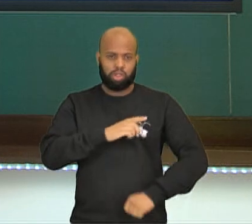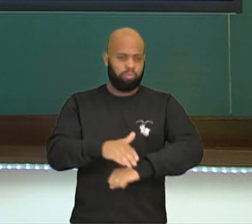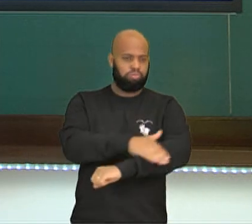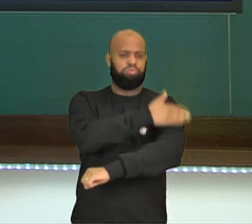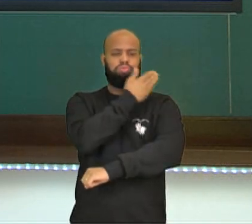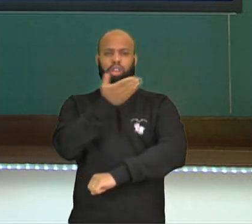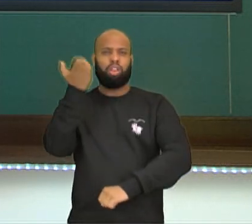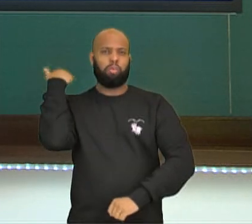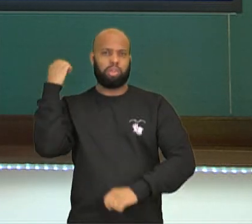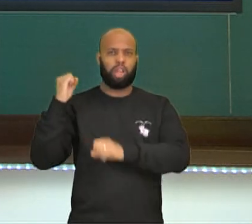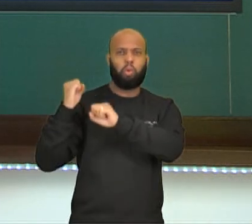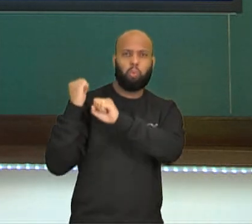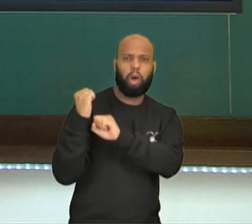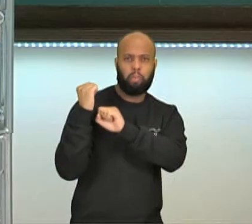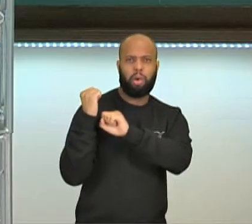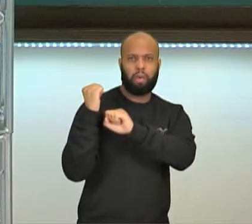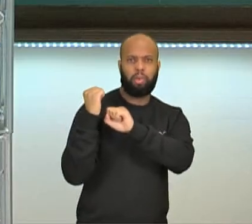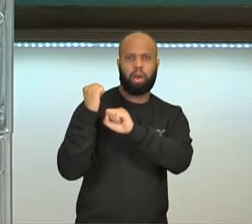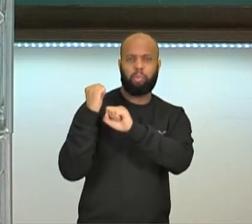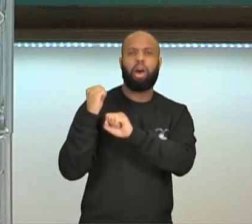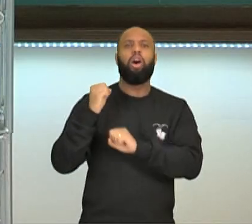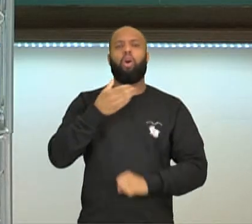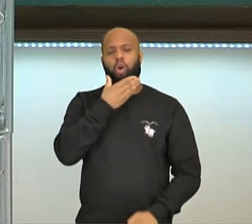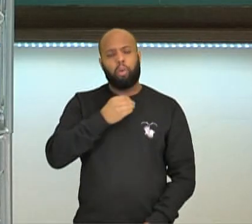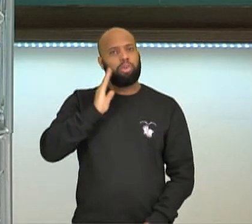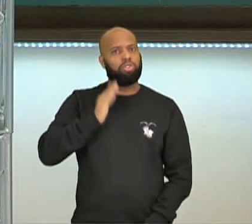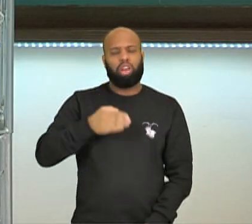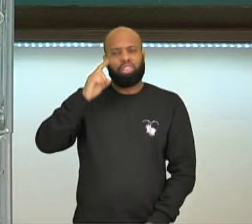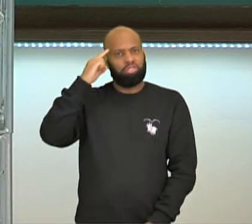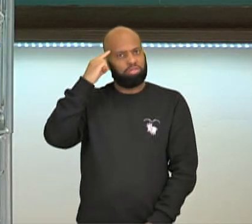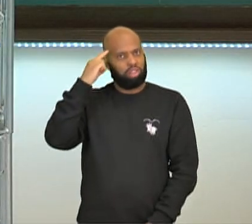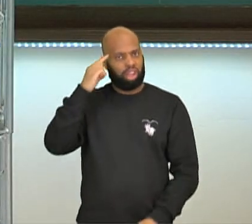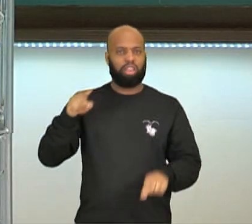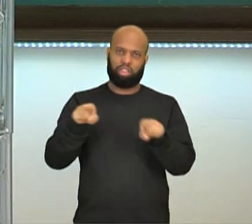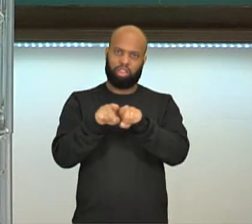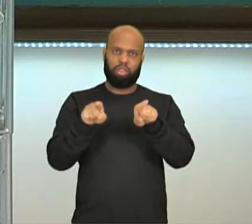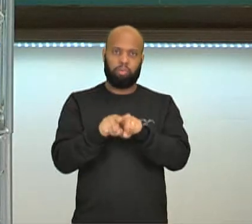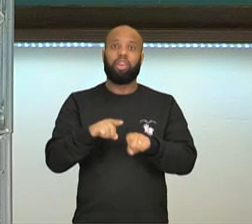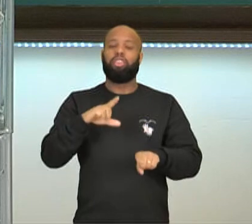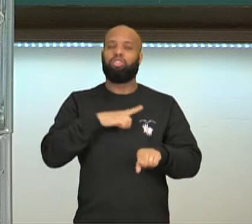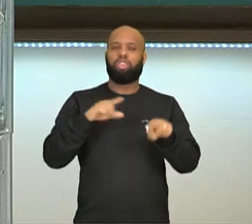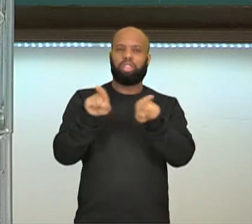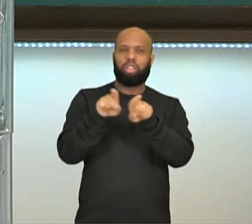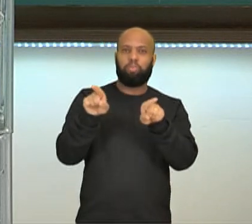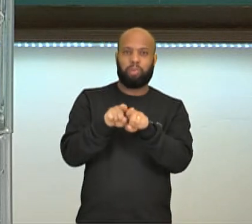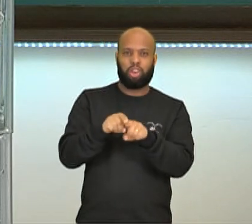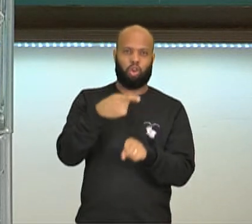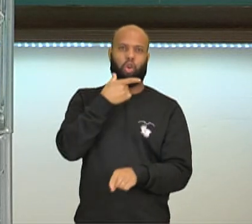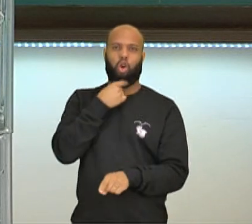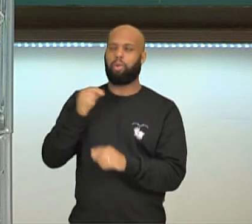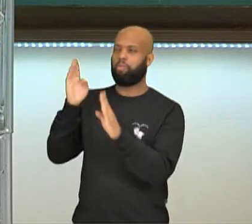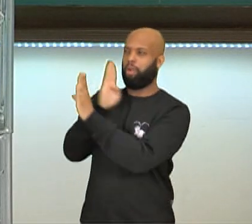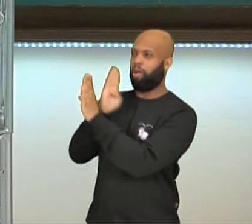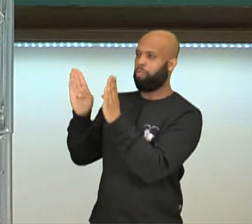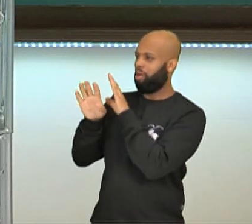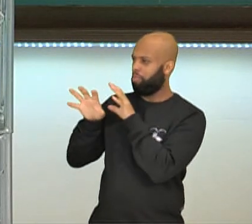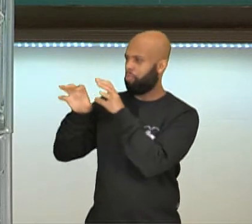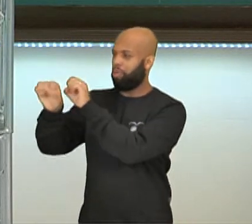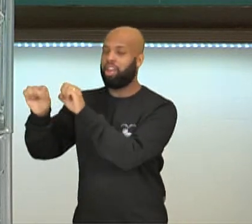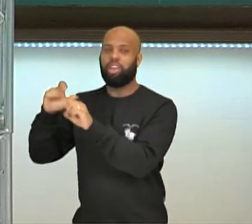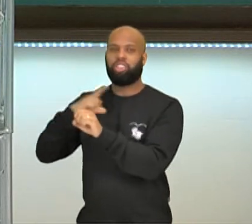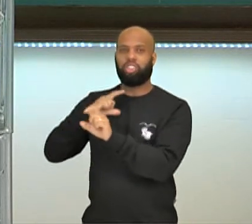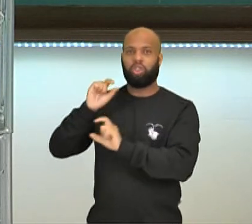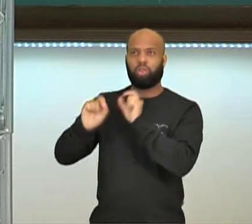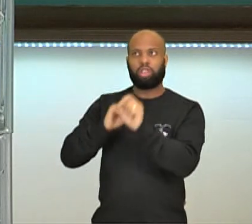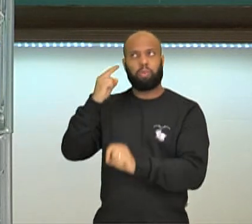Não por acaso. As pinturas rupestres mostram toda essa reflexão daqueles caçadores com as suas principais divindades